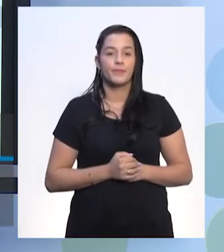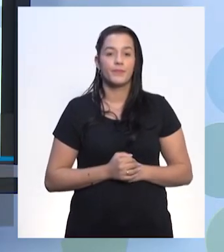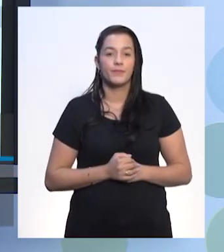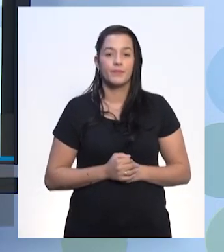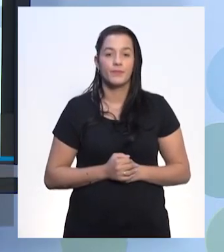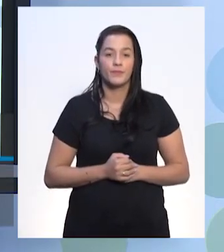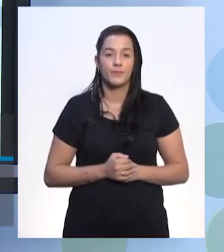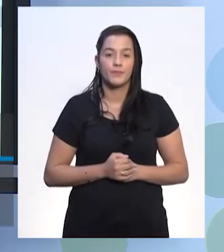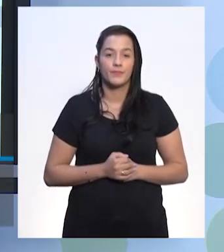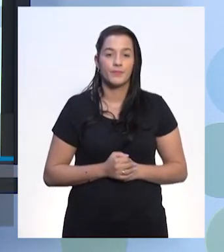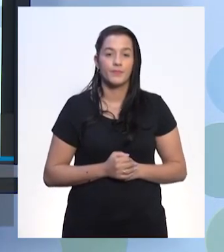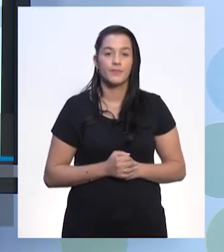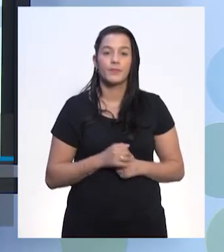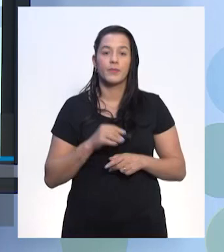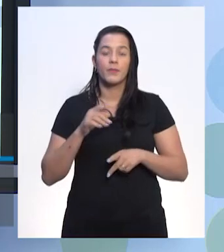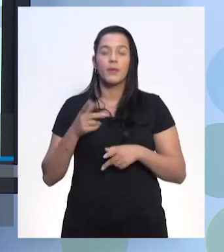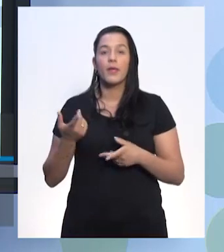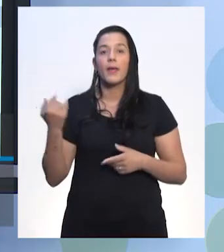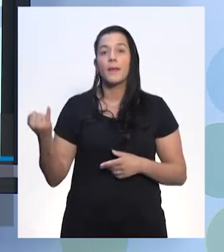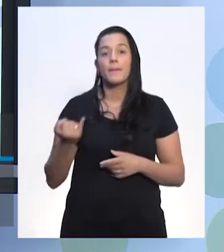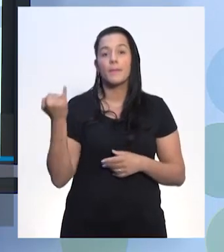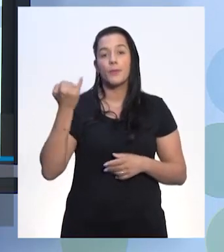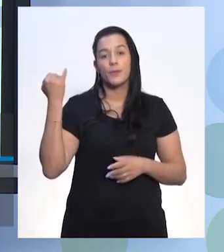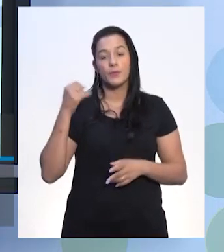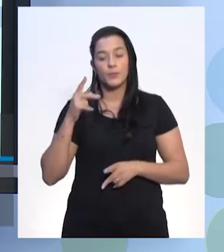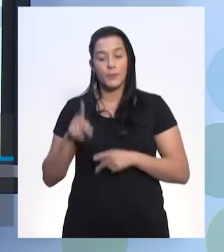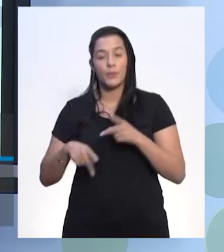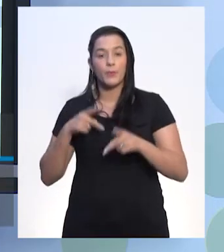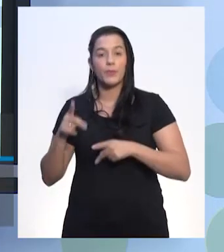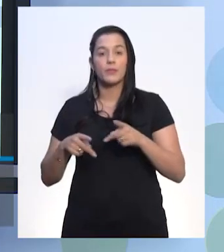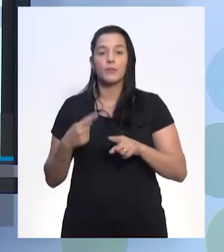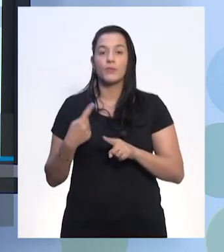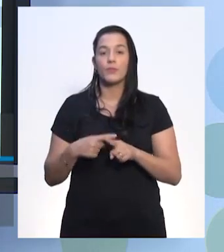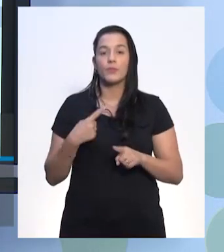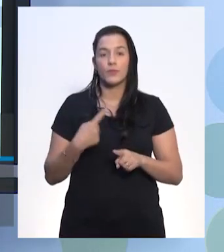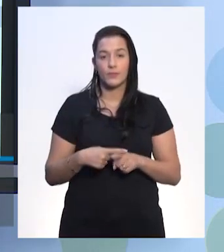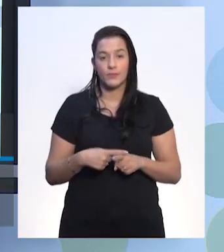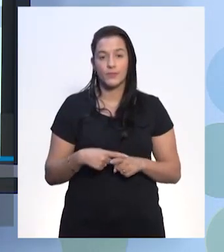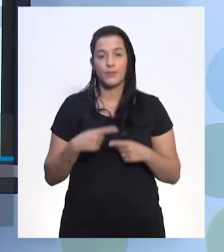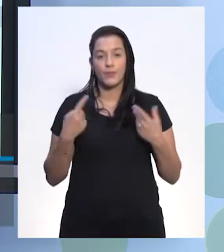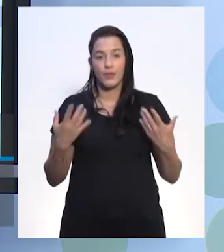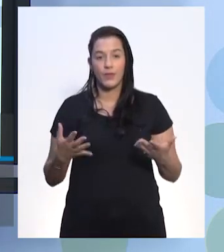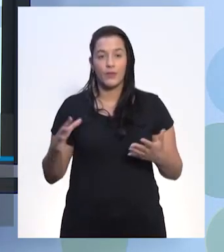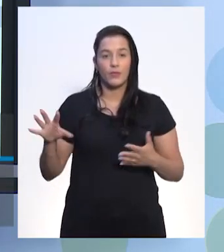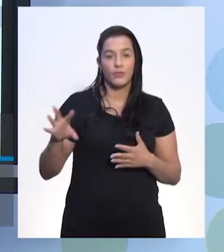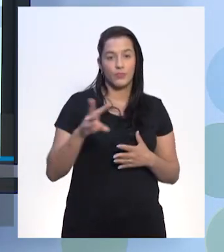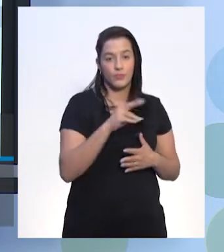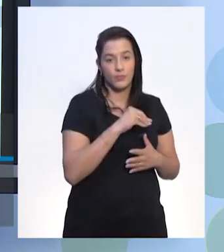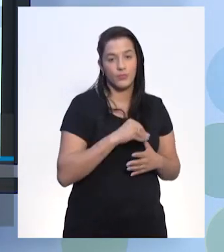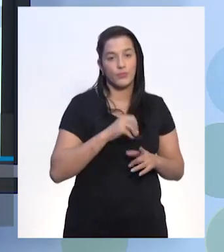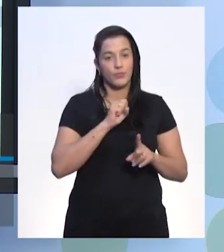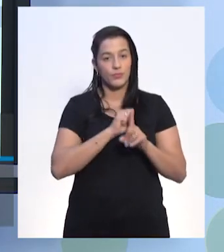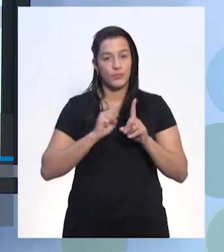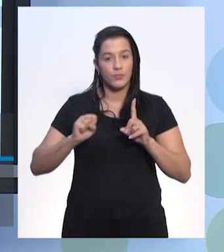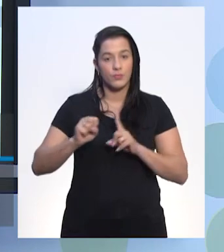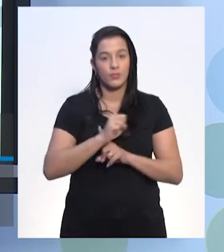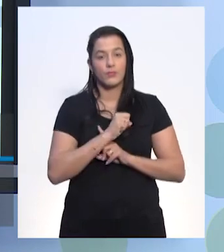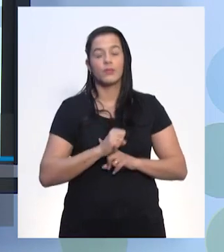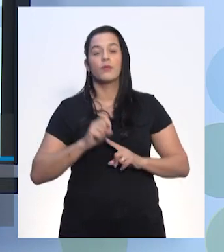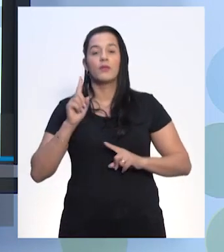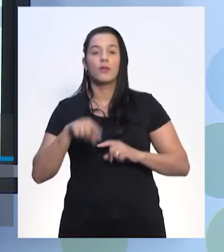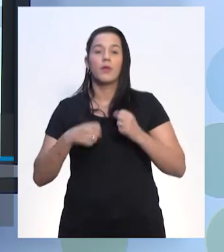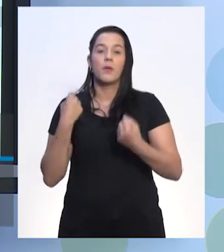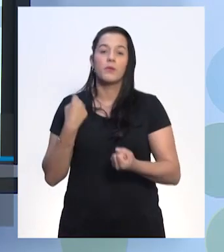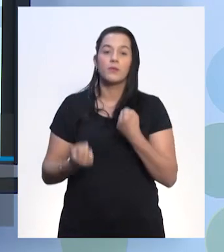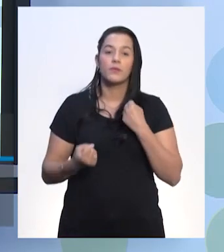Relevância da prática para a população. Então, aqui eu estou falando e vamos lá. Por ser um fenômeno social, o esporte pode ser praticado por pessoas